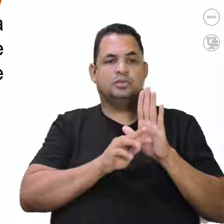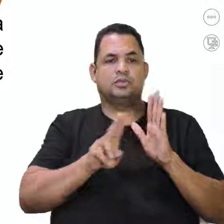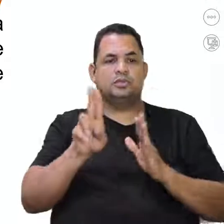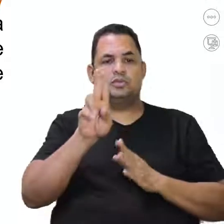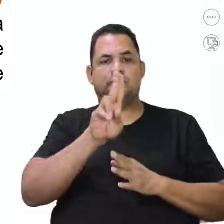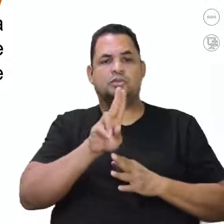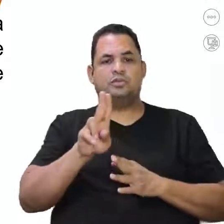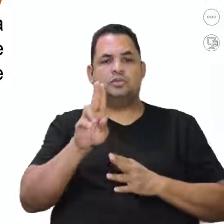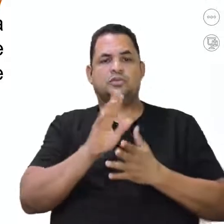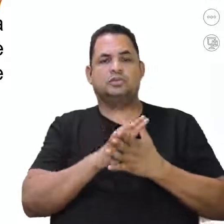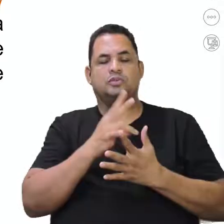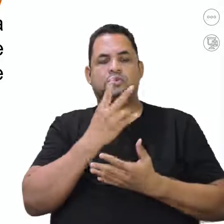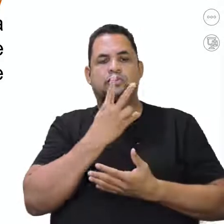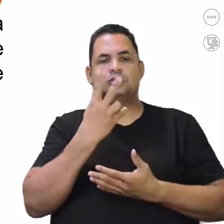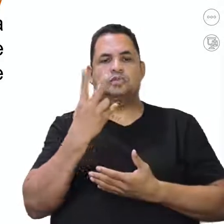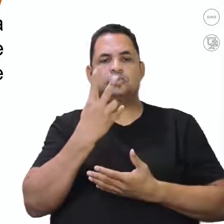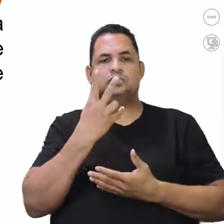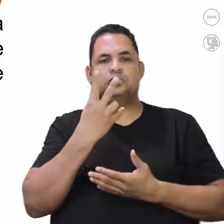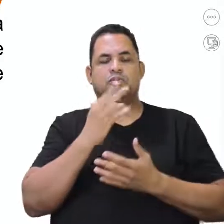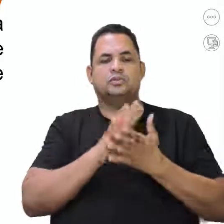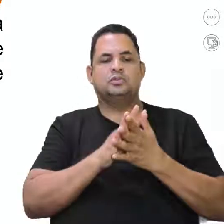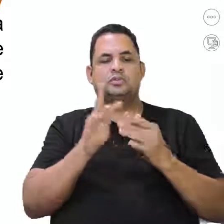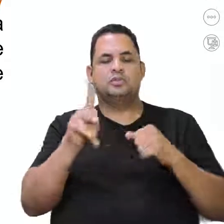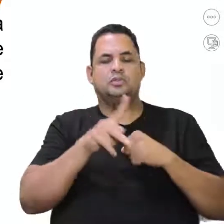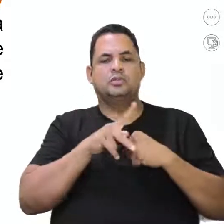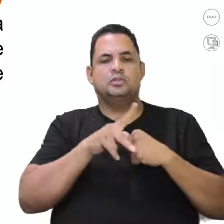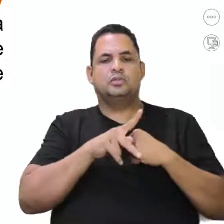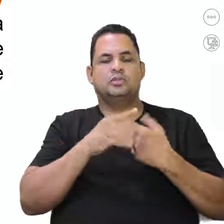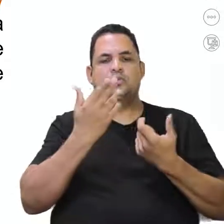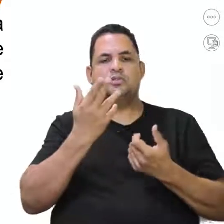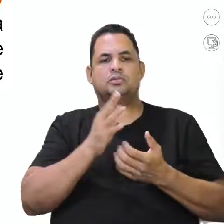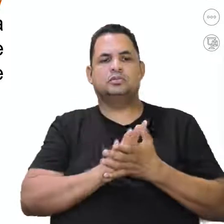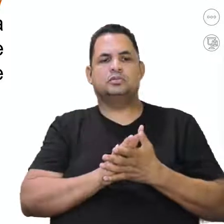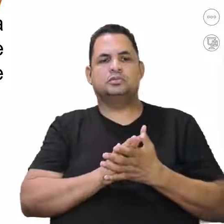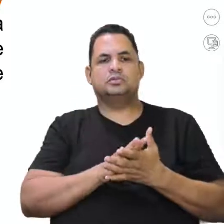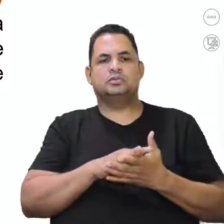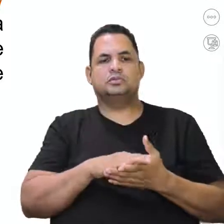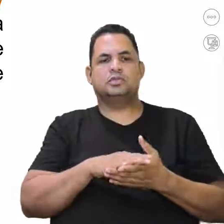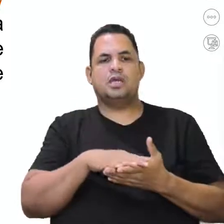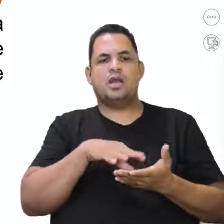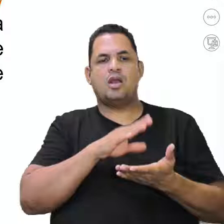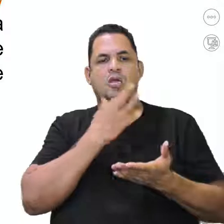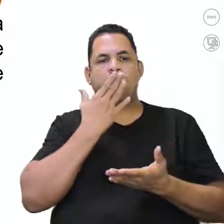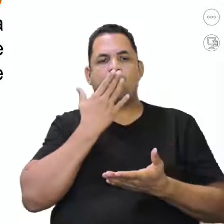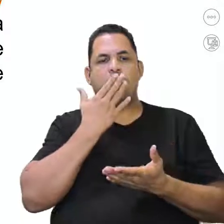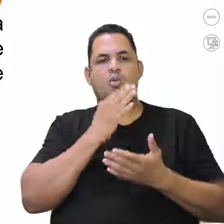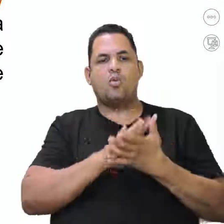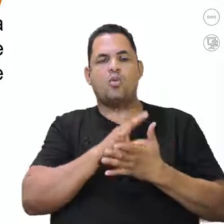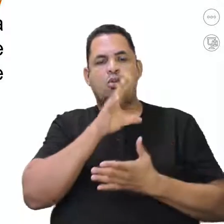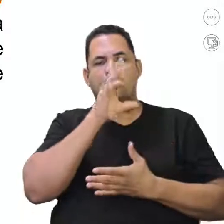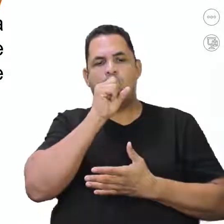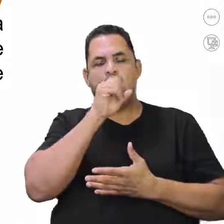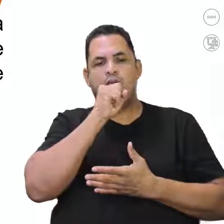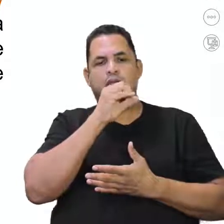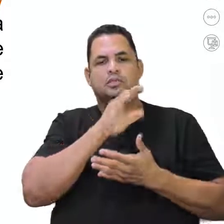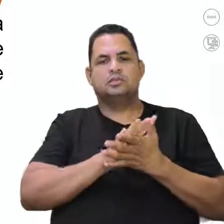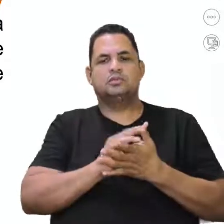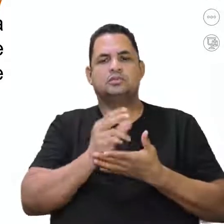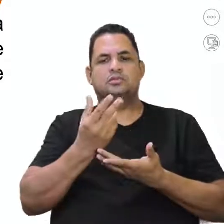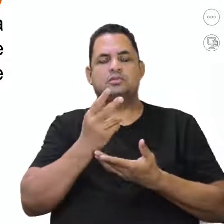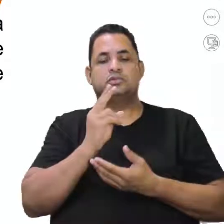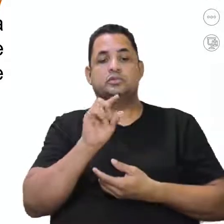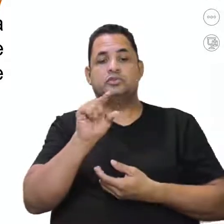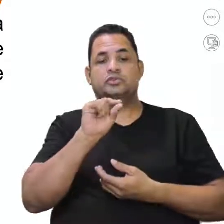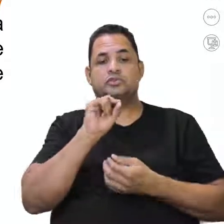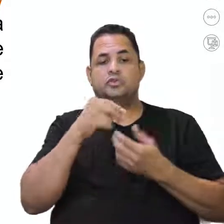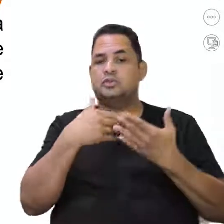Usando um desses dois pronomes indefinidos que estão em laranja. Você escolhe um ou você escolhe outro de acordo com